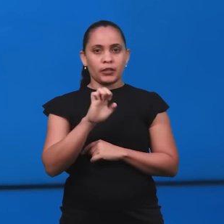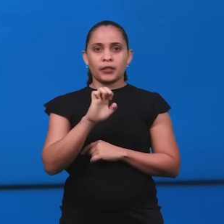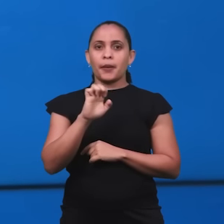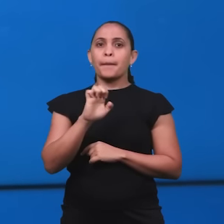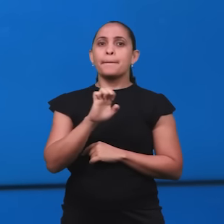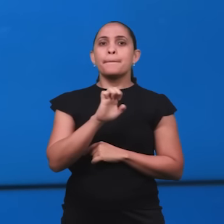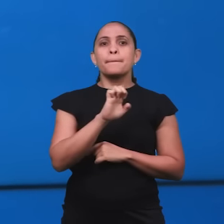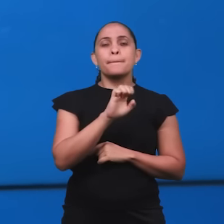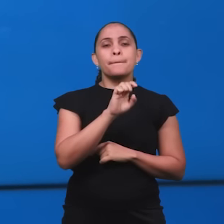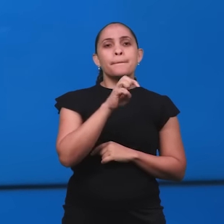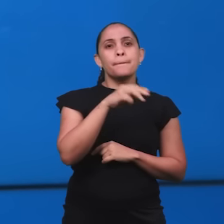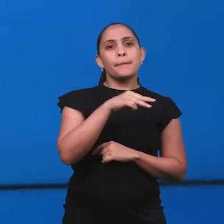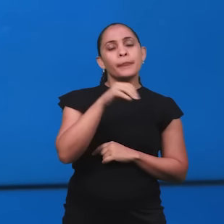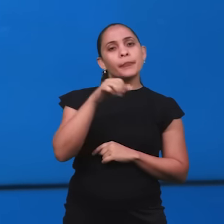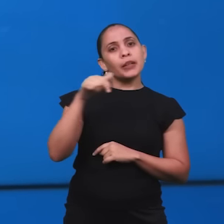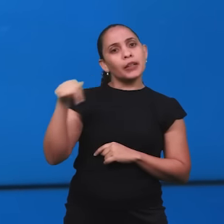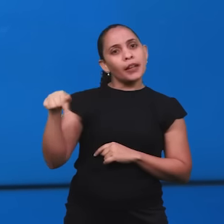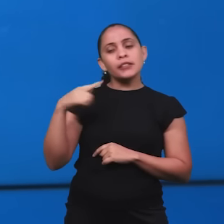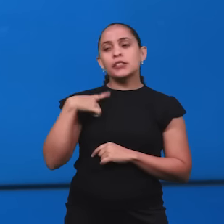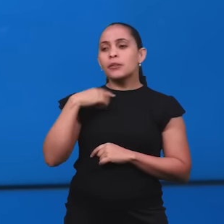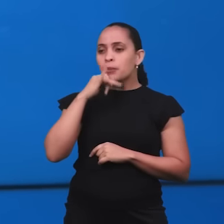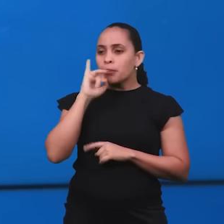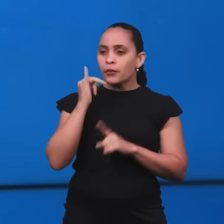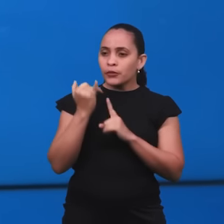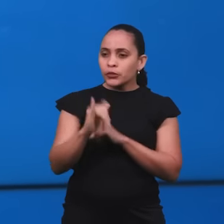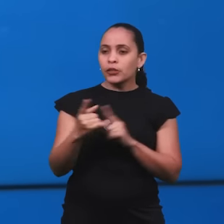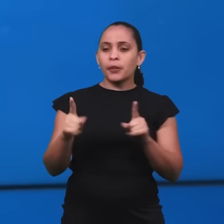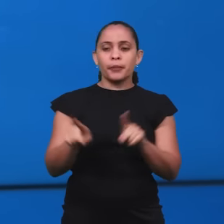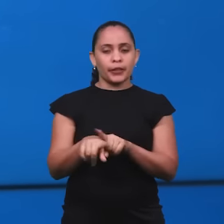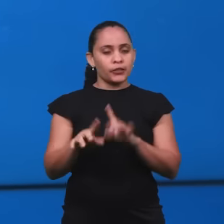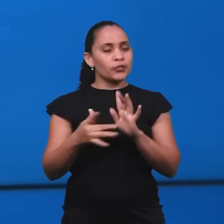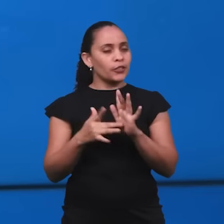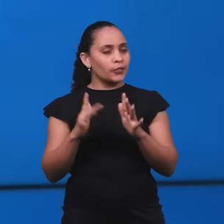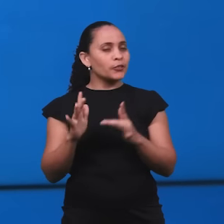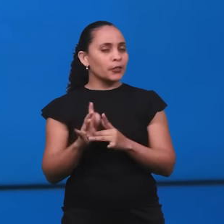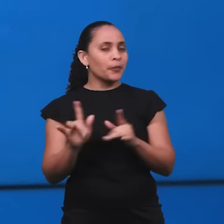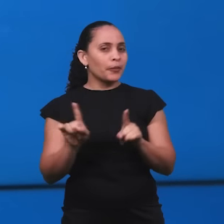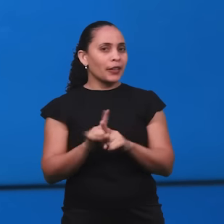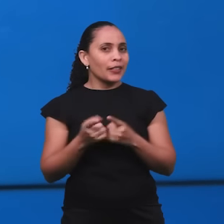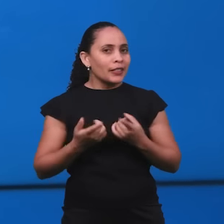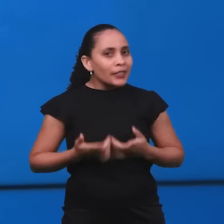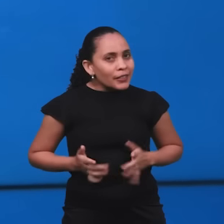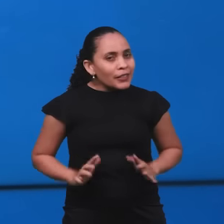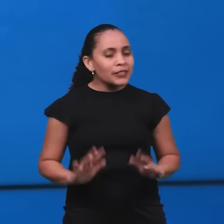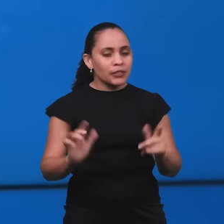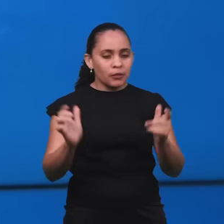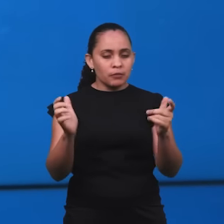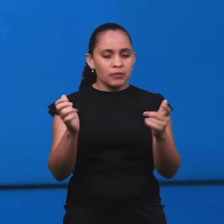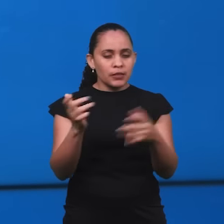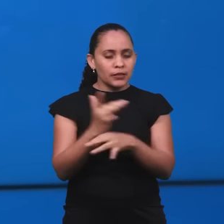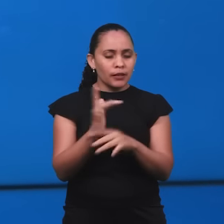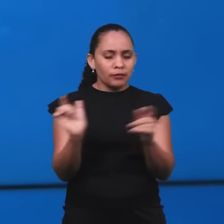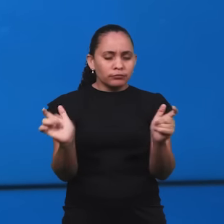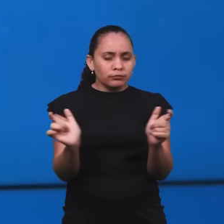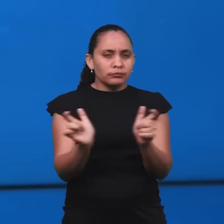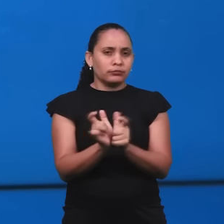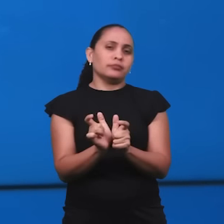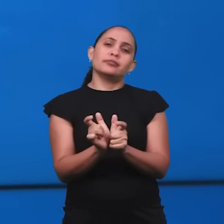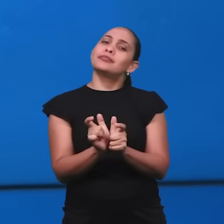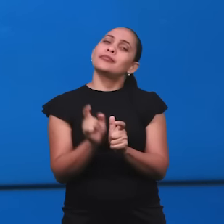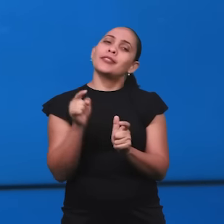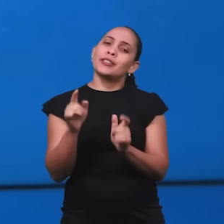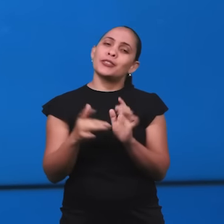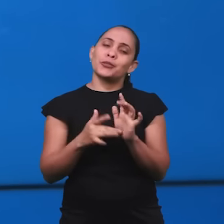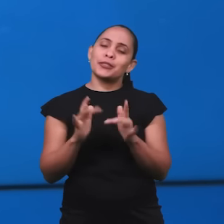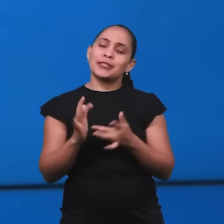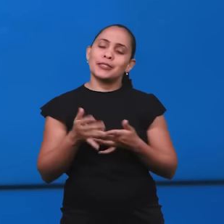nascimento de Jesus, ele disse que Jesus também iria nascer em Belém, uma pequena cidade. Mas Jesus nasceu num lugar maravilhoso,